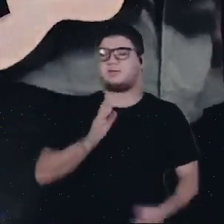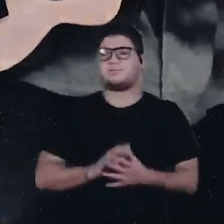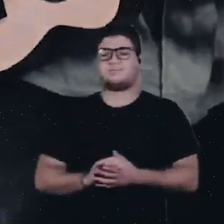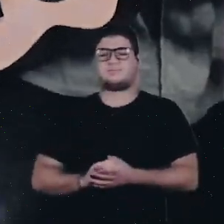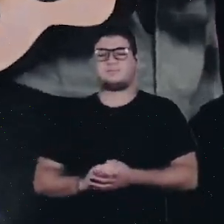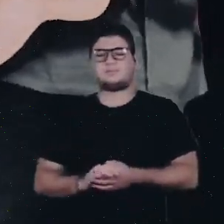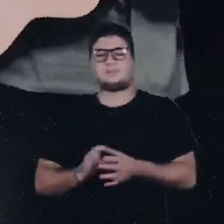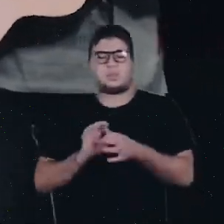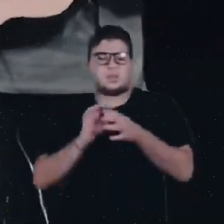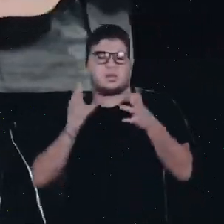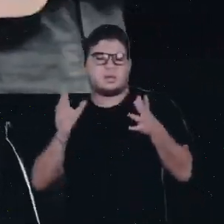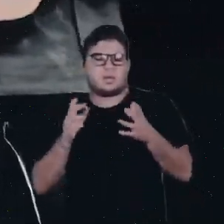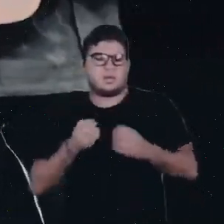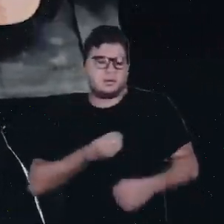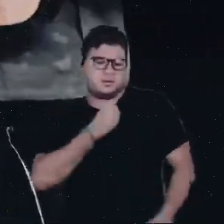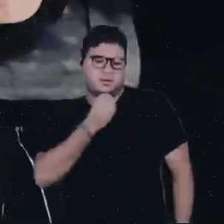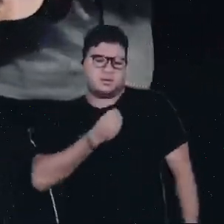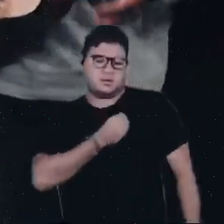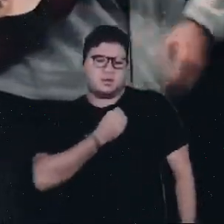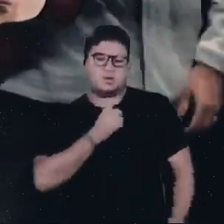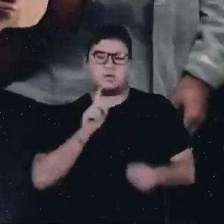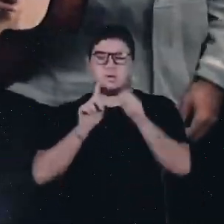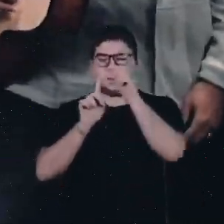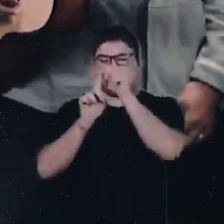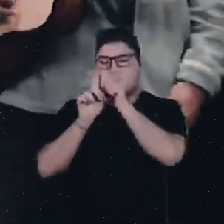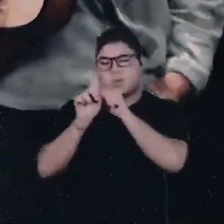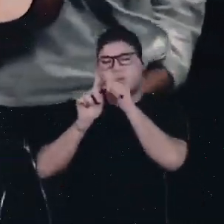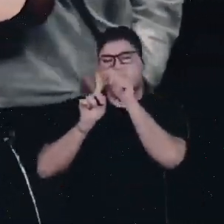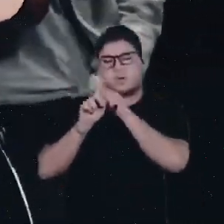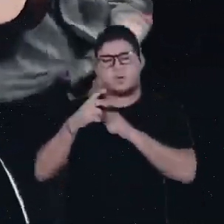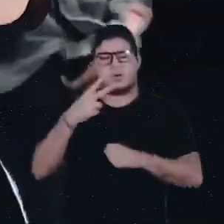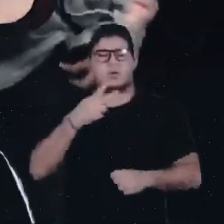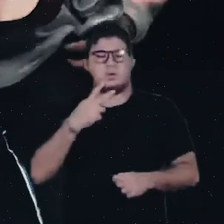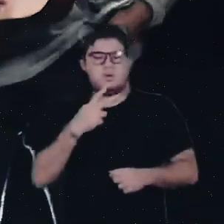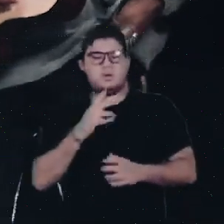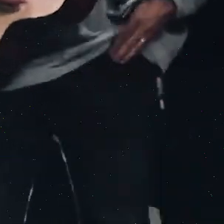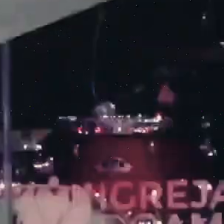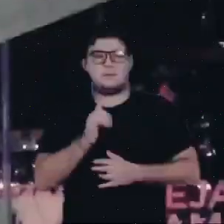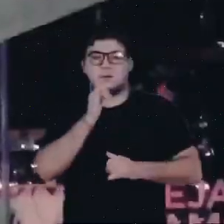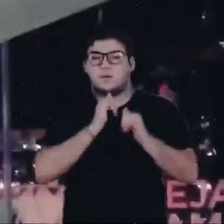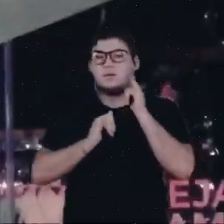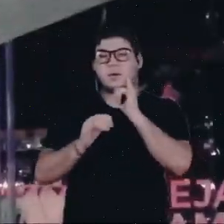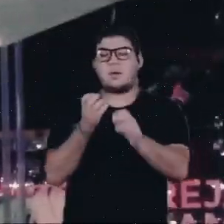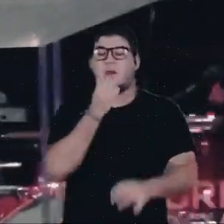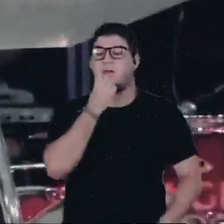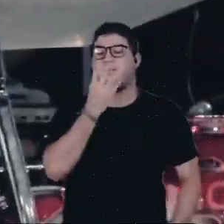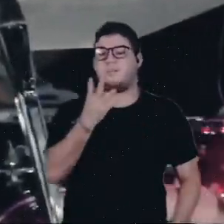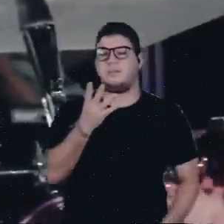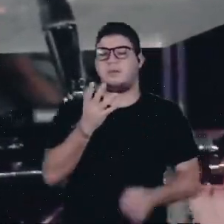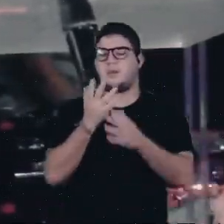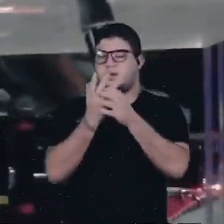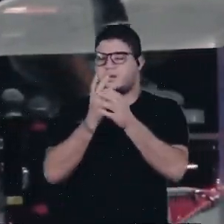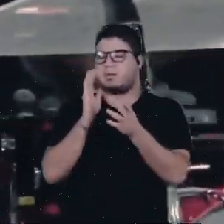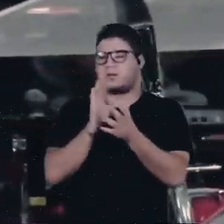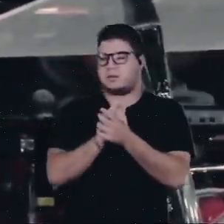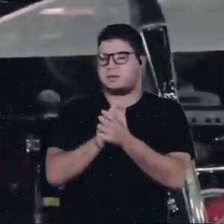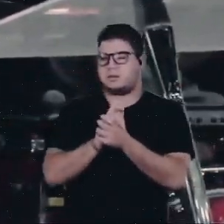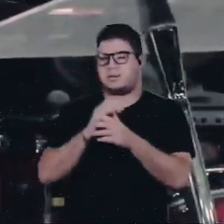permite-me viver durante 2 meses. Você quer ver uma coisa, homem? Elogia tua esposa